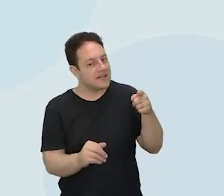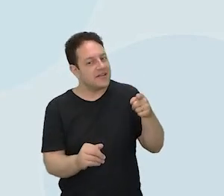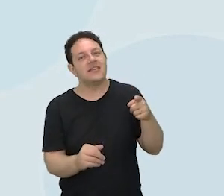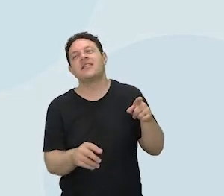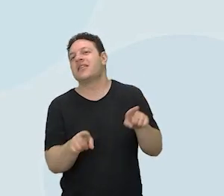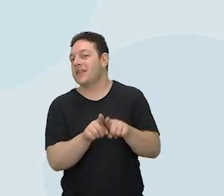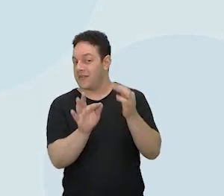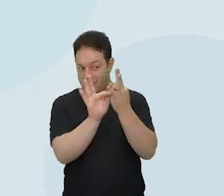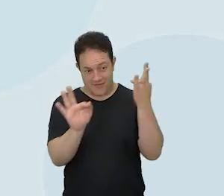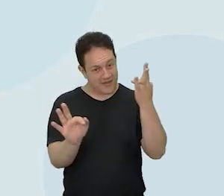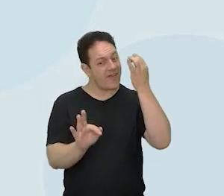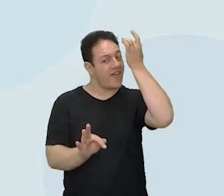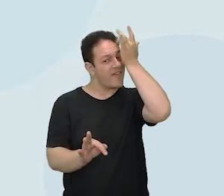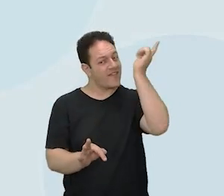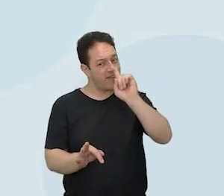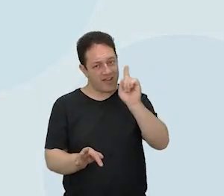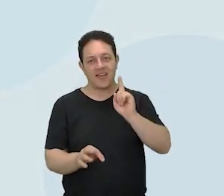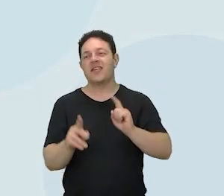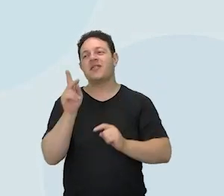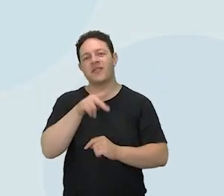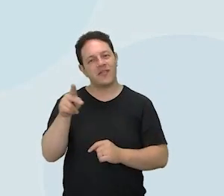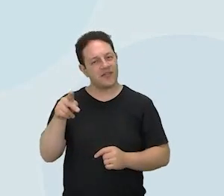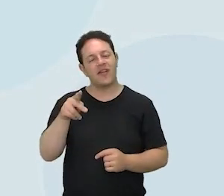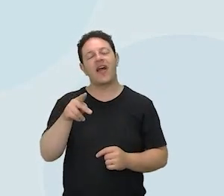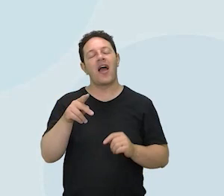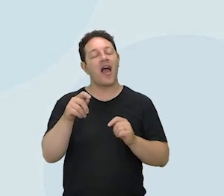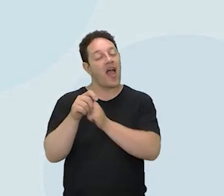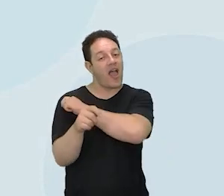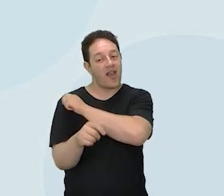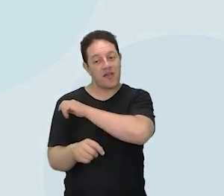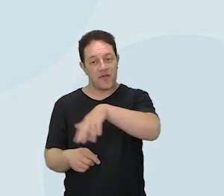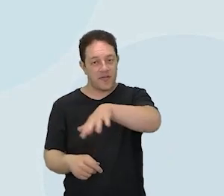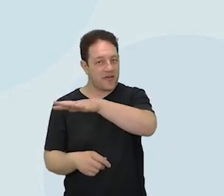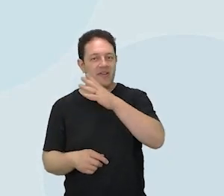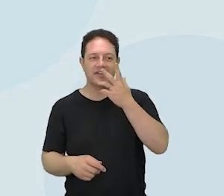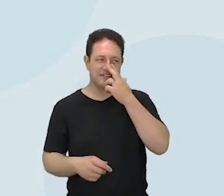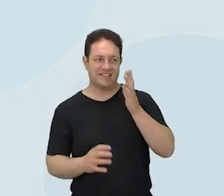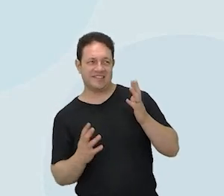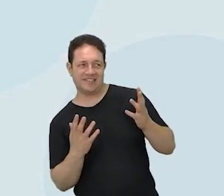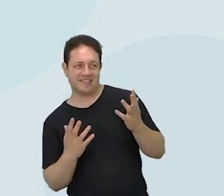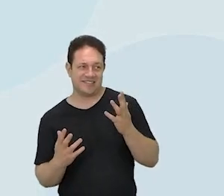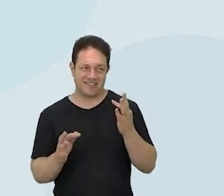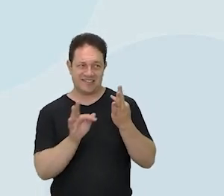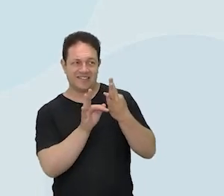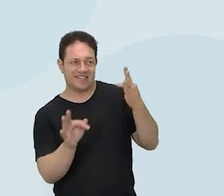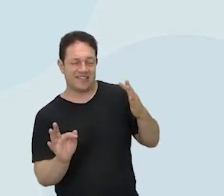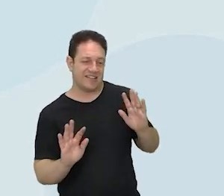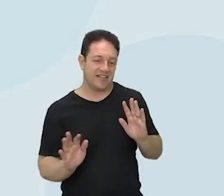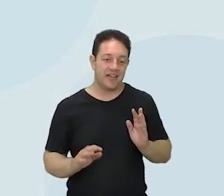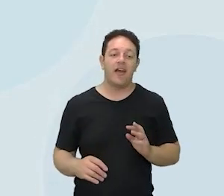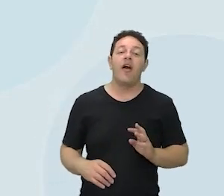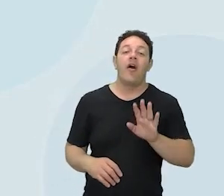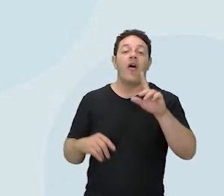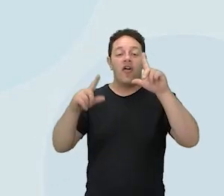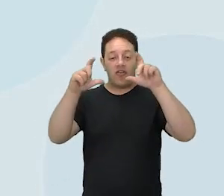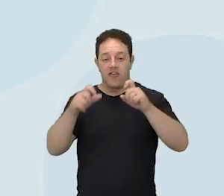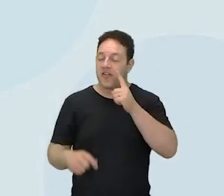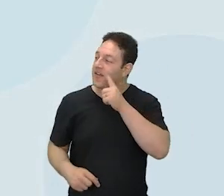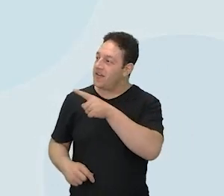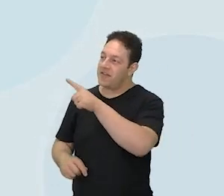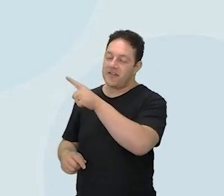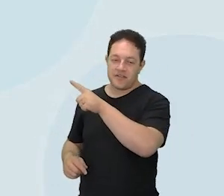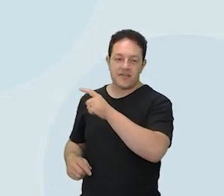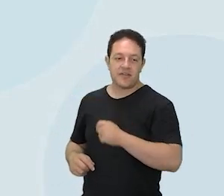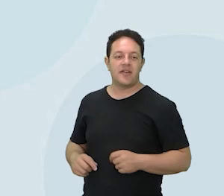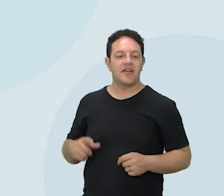muito difícil, os alunos têm o receio da física. Aí é uma foto do mapa, né,